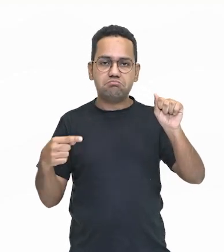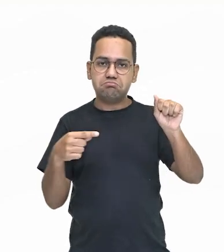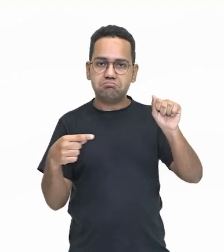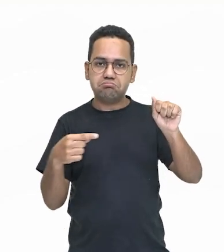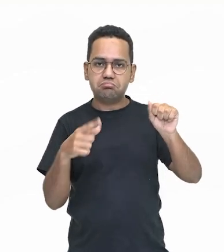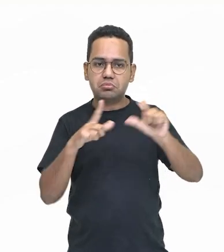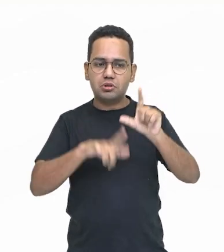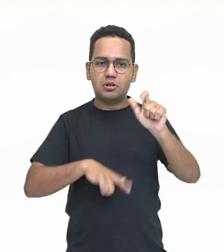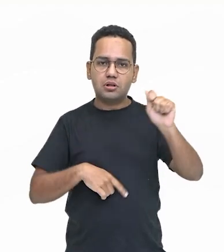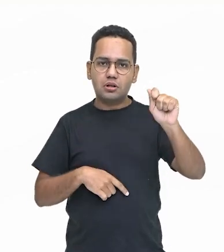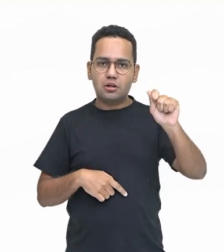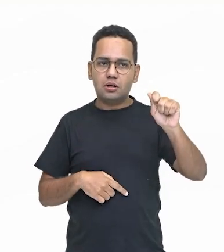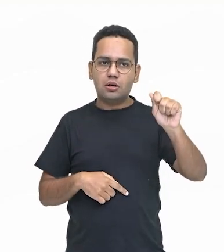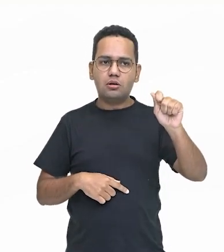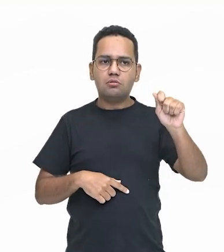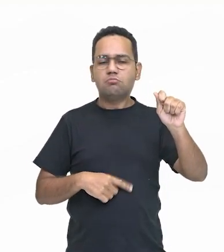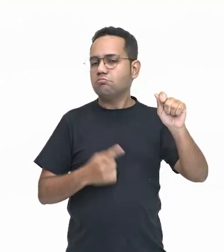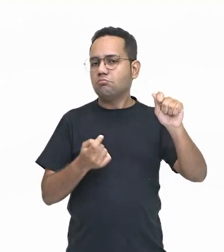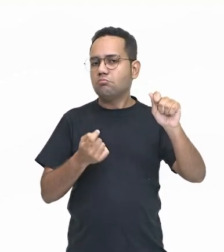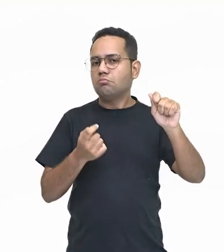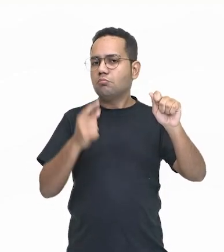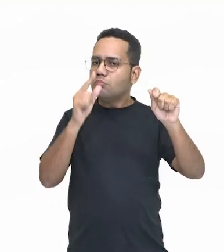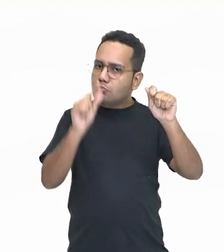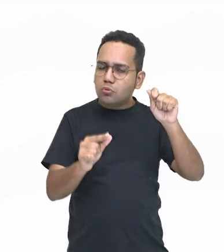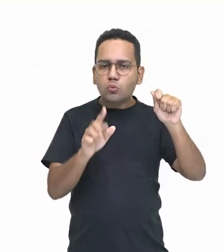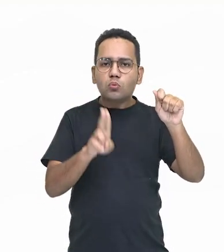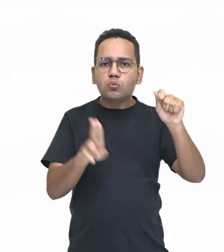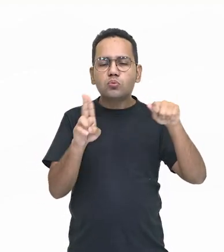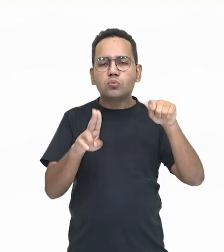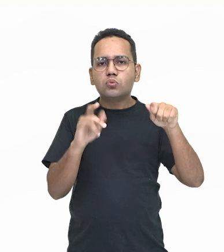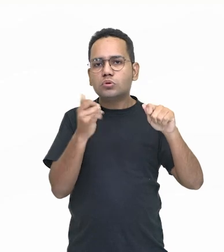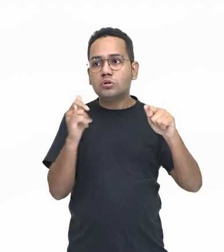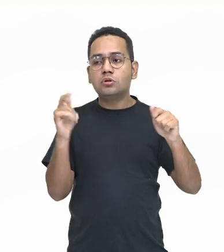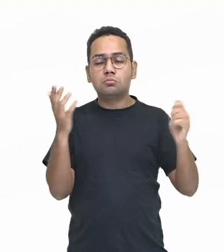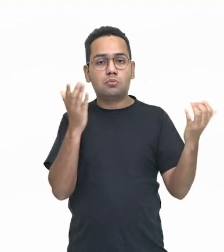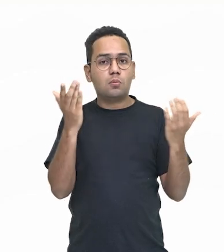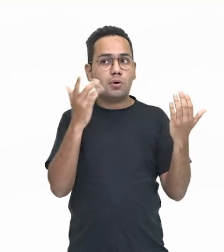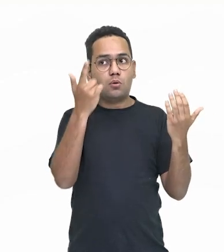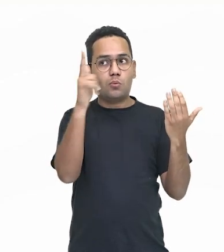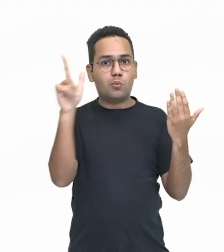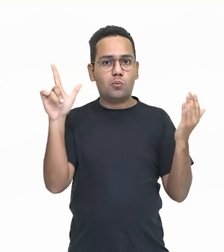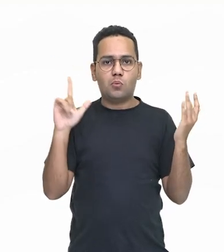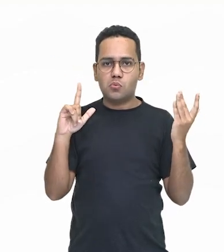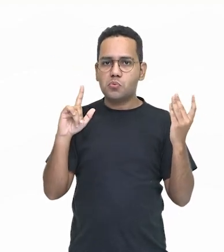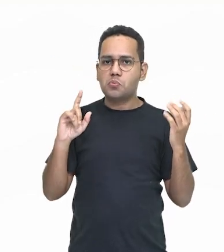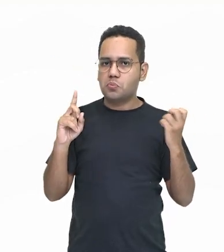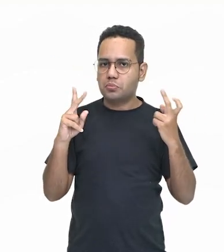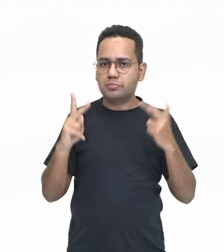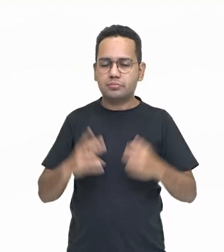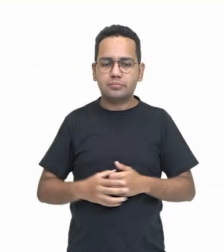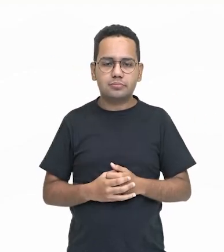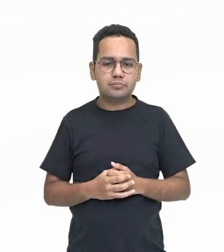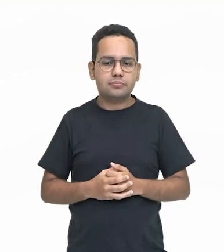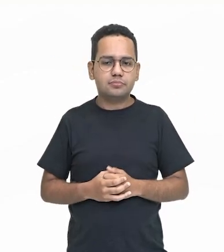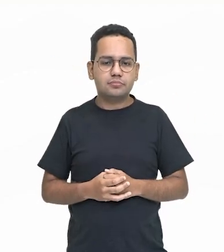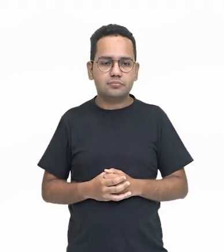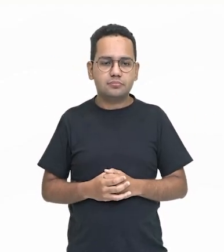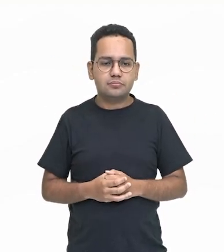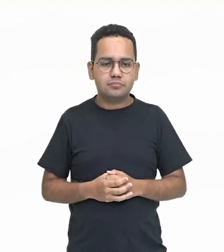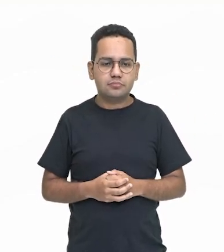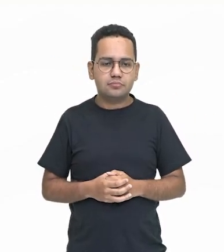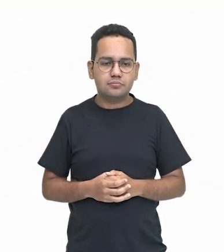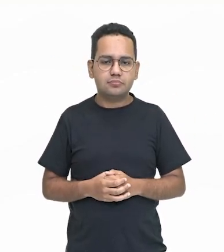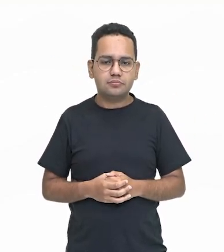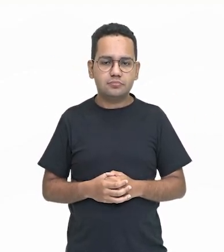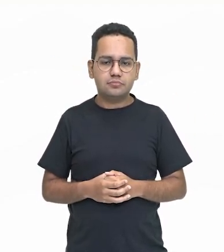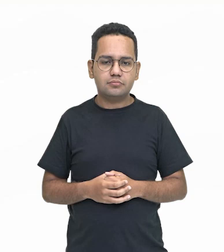aparelho que consome menos energia, né? Comparado com os outros que fazem a mesma coisa, tá, pessoal? Bem,